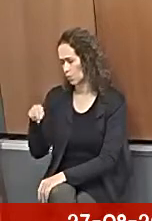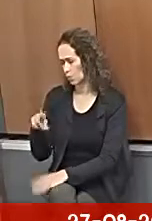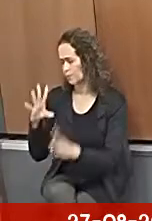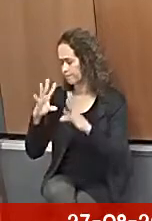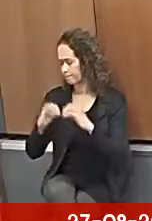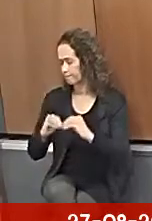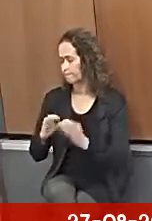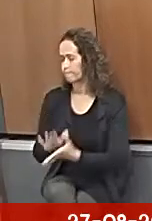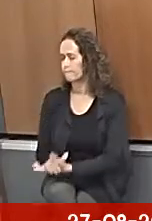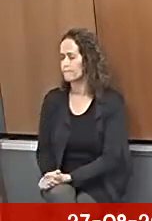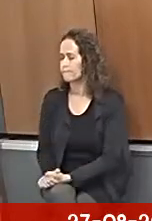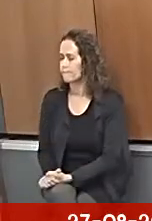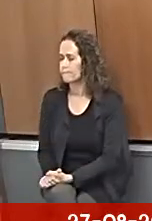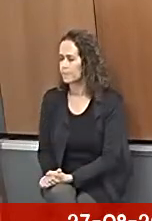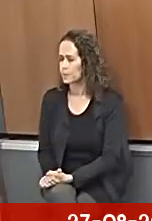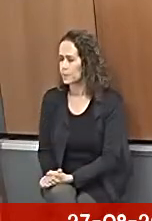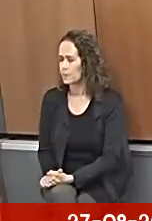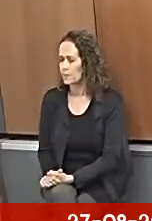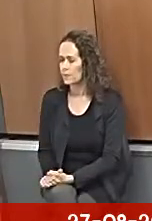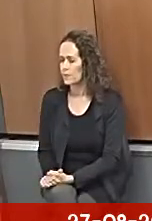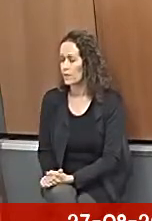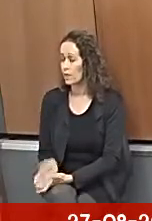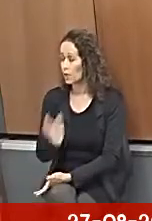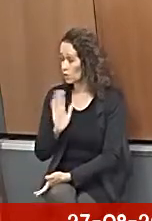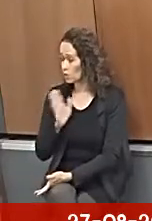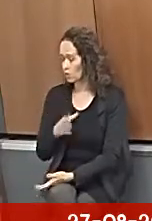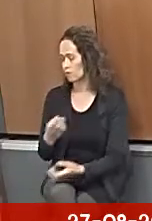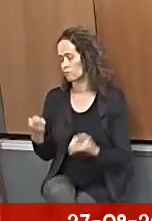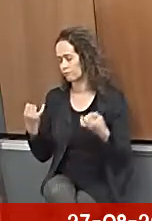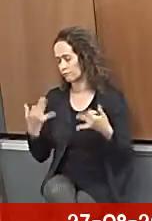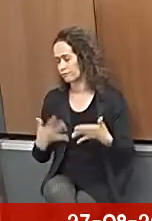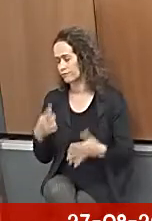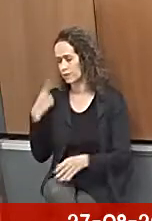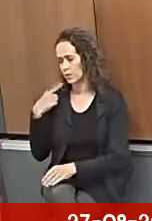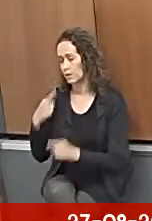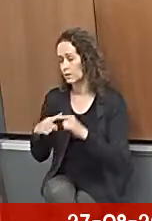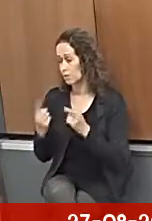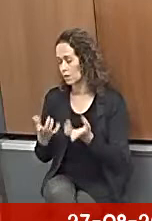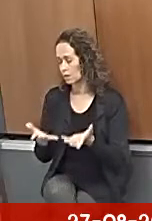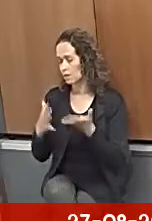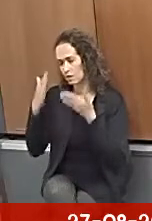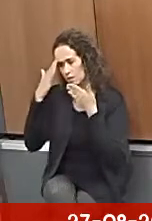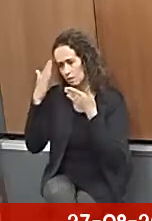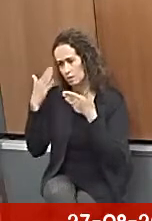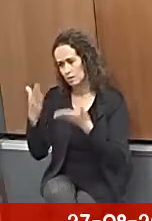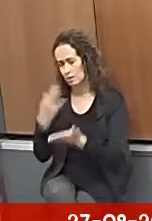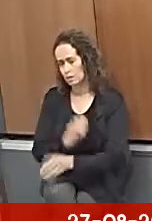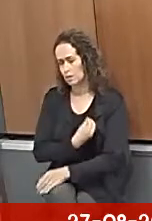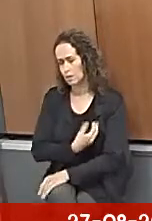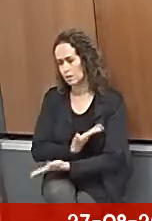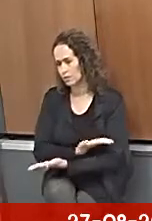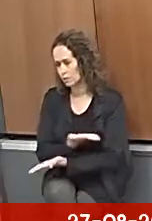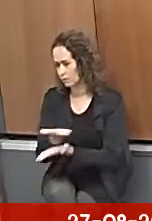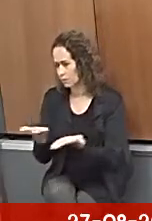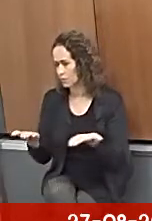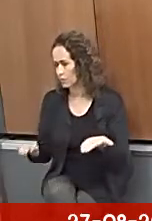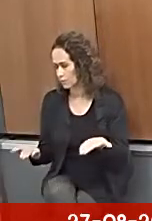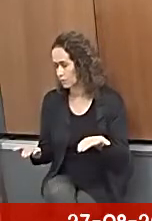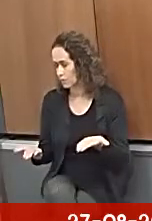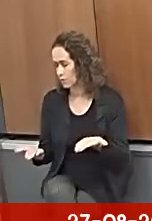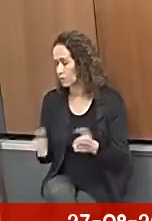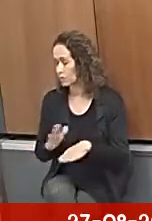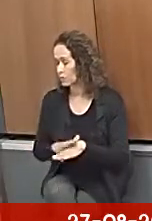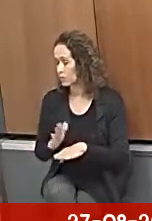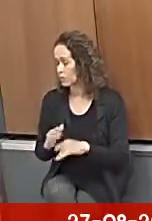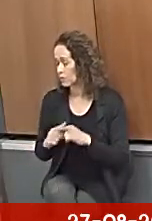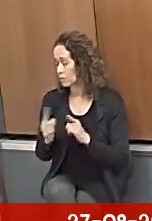tinha até feito anteriormente deputado mas queria agradecer a presença de todos mas acima